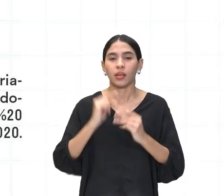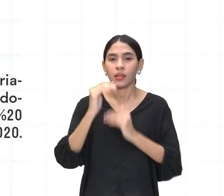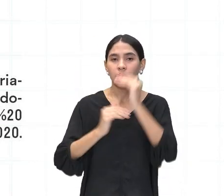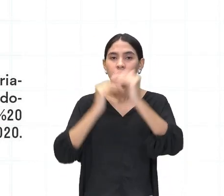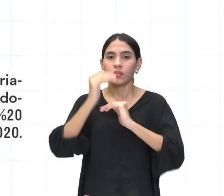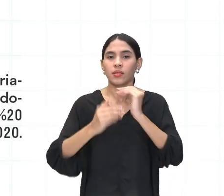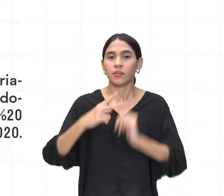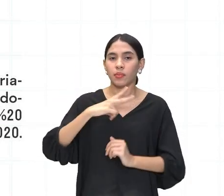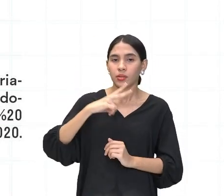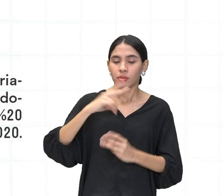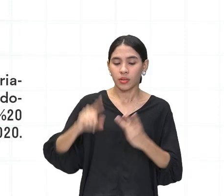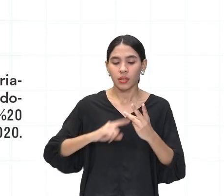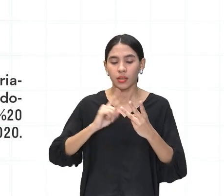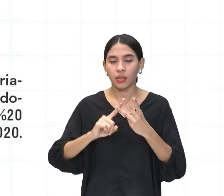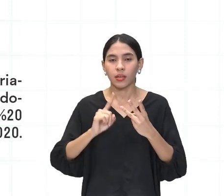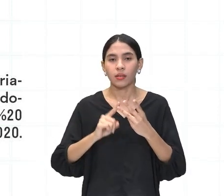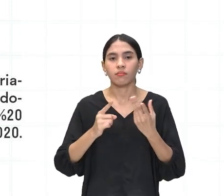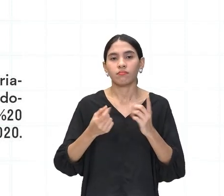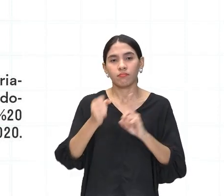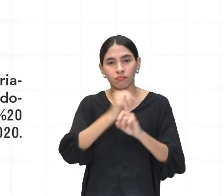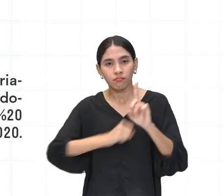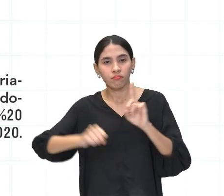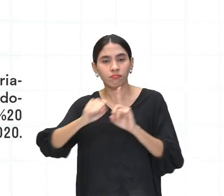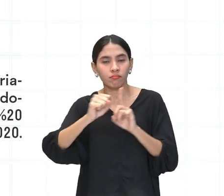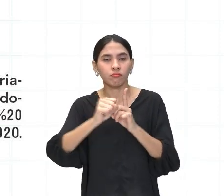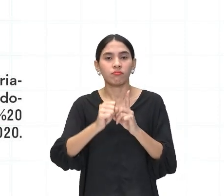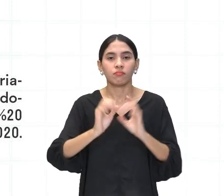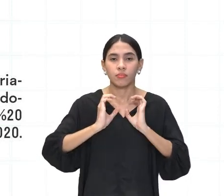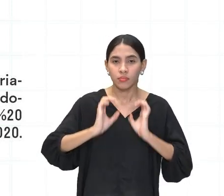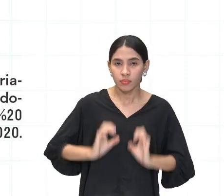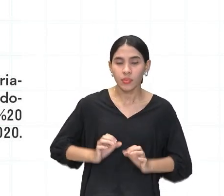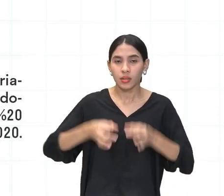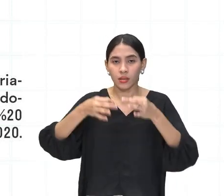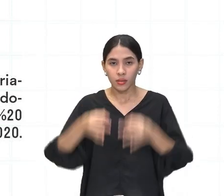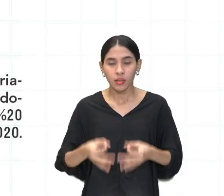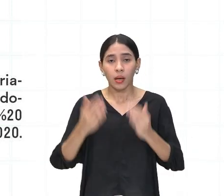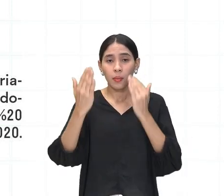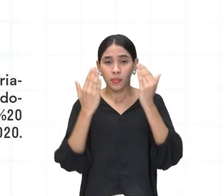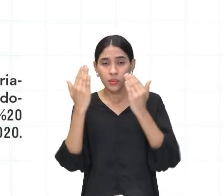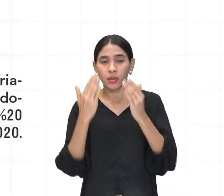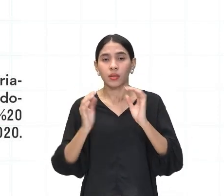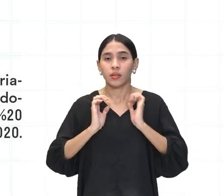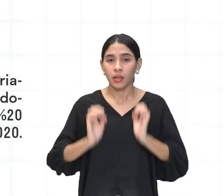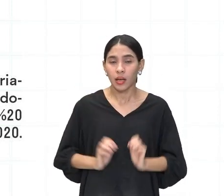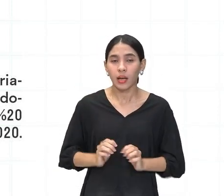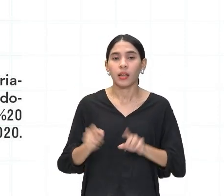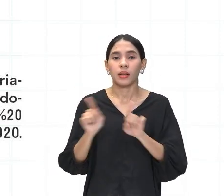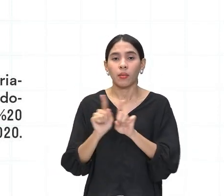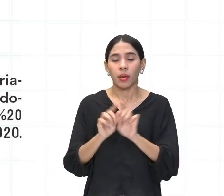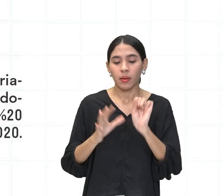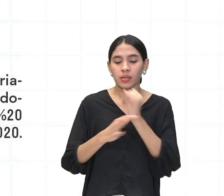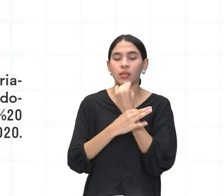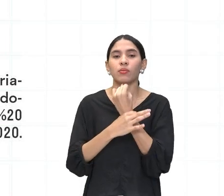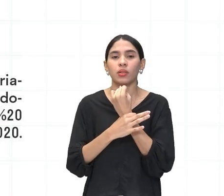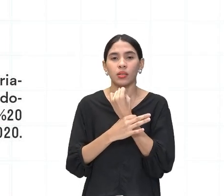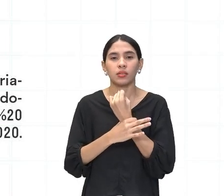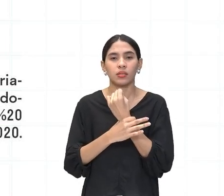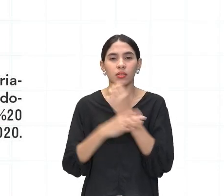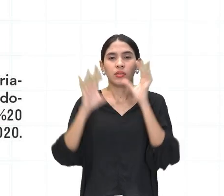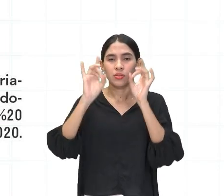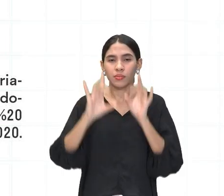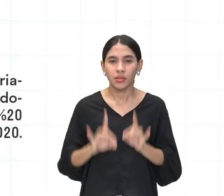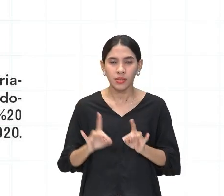pessoal, social, integridade física, psicológica e moral, além de protegê-los de forma especial, ou seja, através